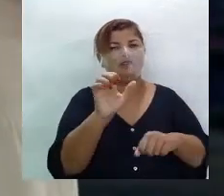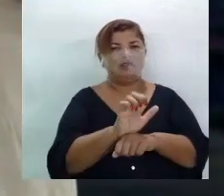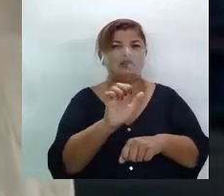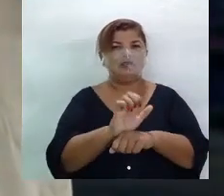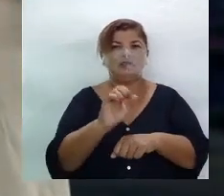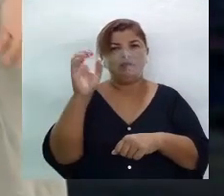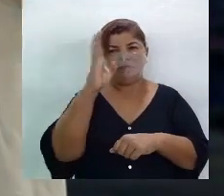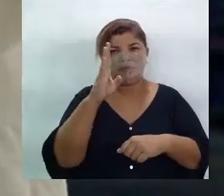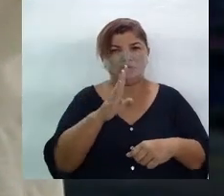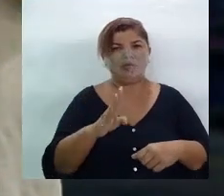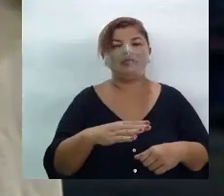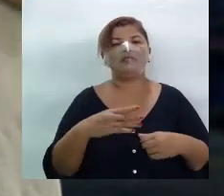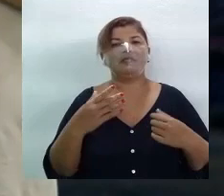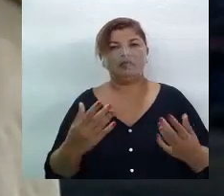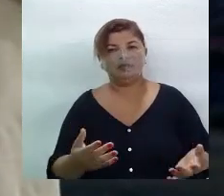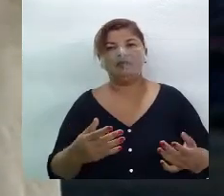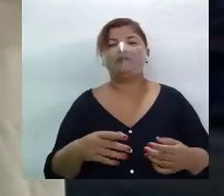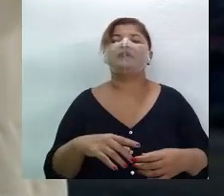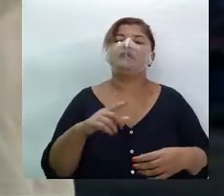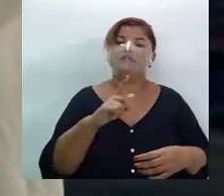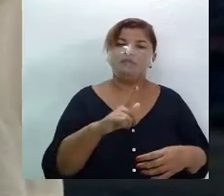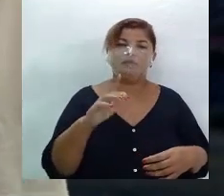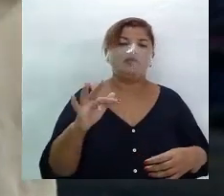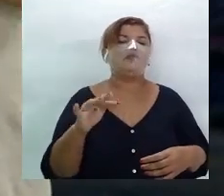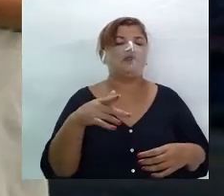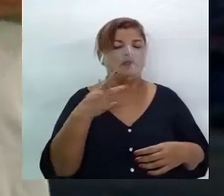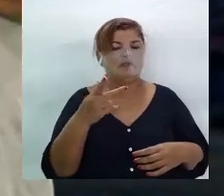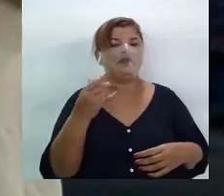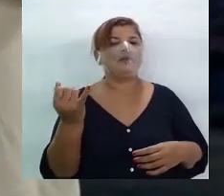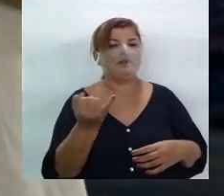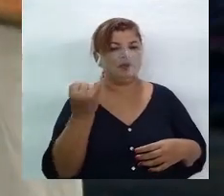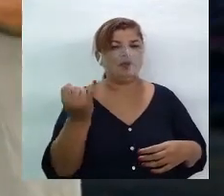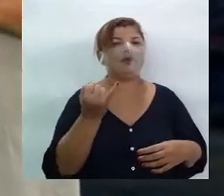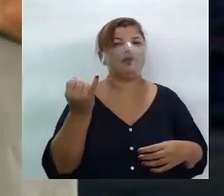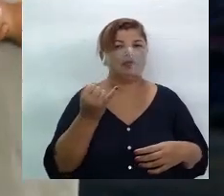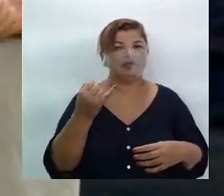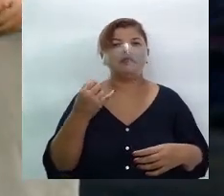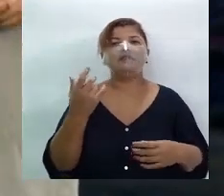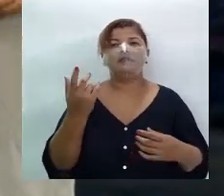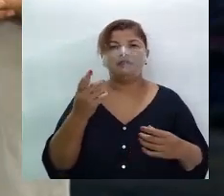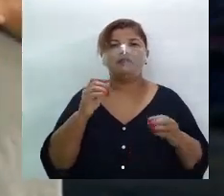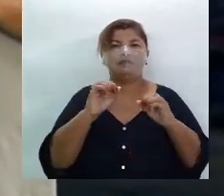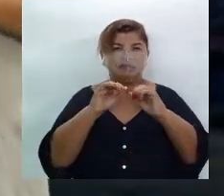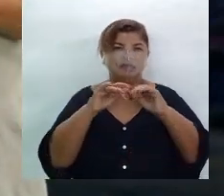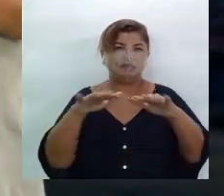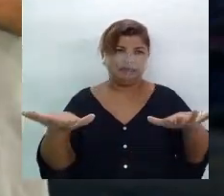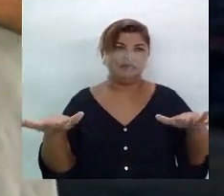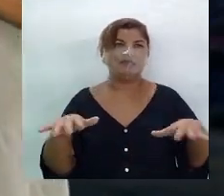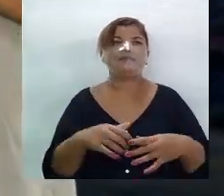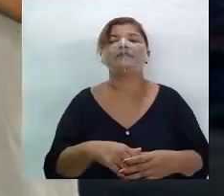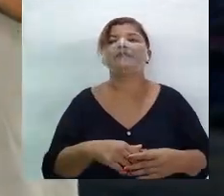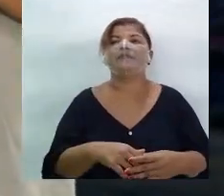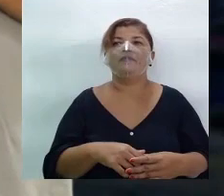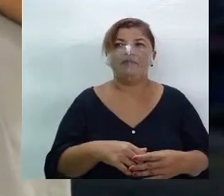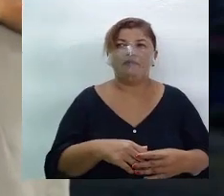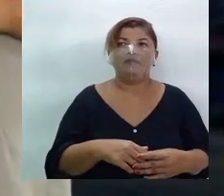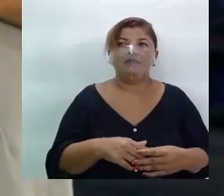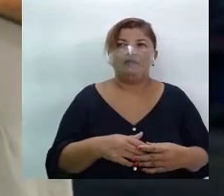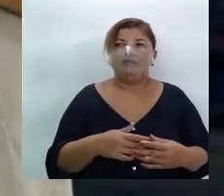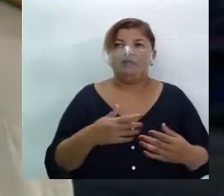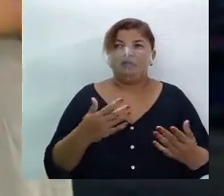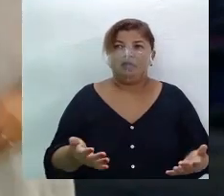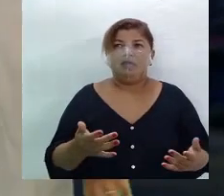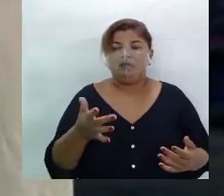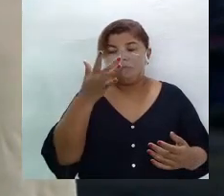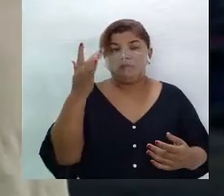da oralidade que o próprio Gilberto Freire chama atenção no início do relato aí do Boca de Ouro. Pois é, então na corrida da pessoa